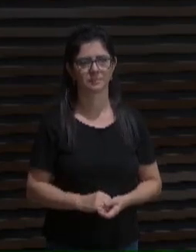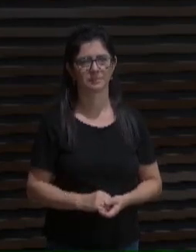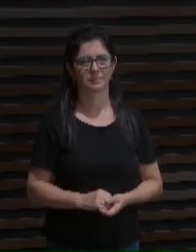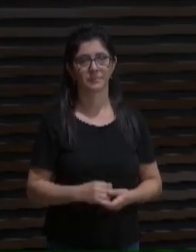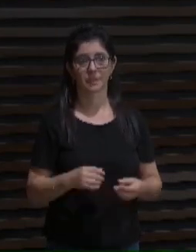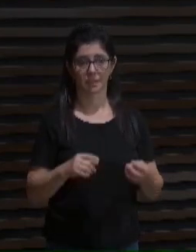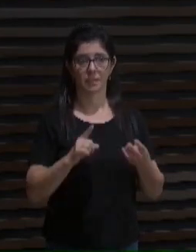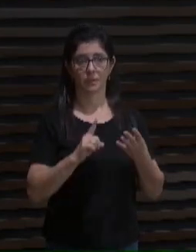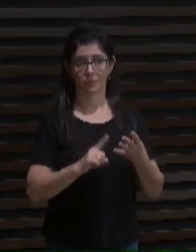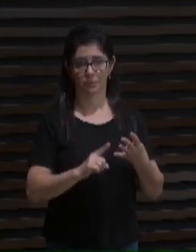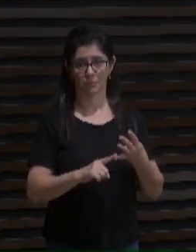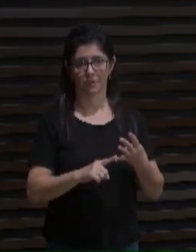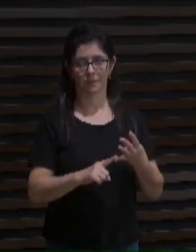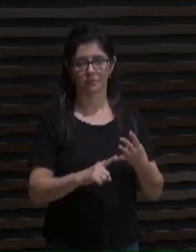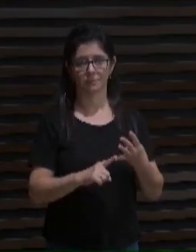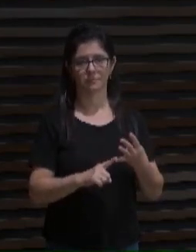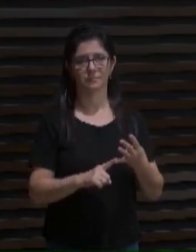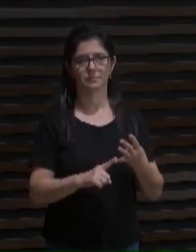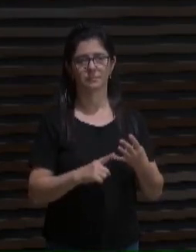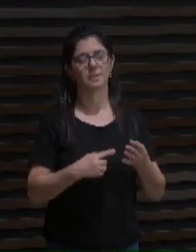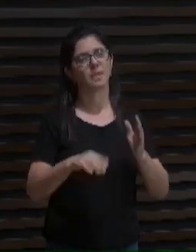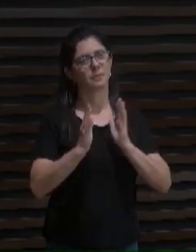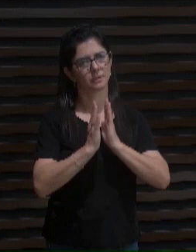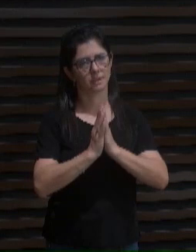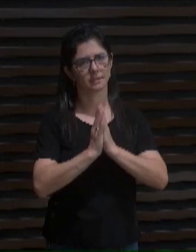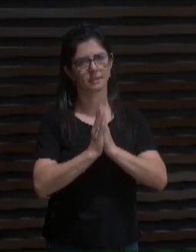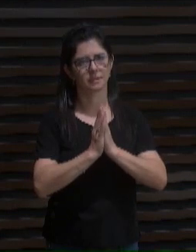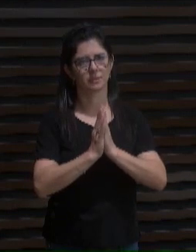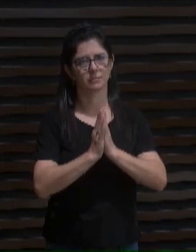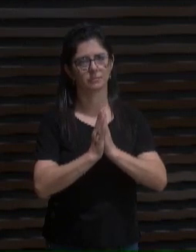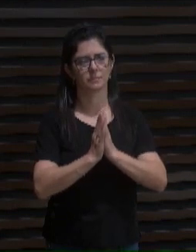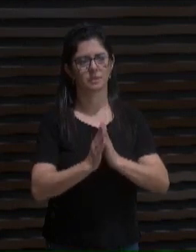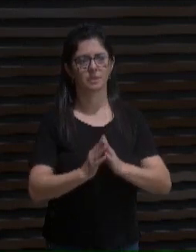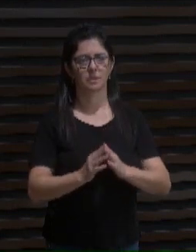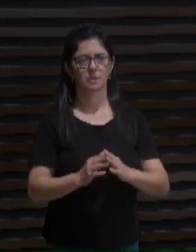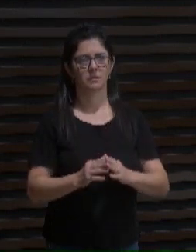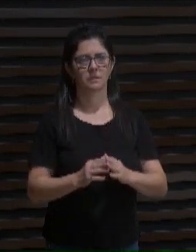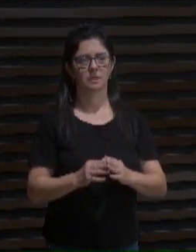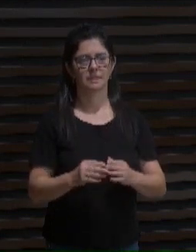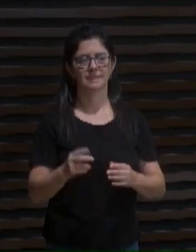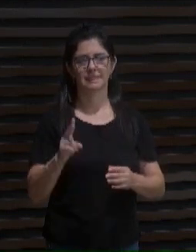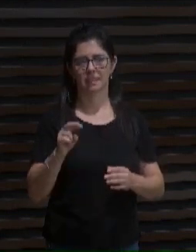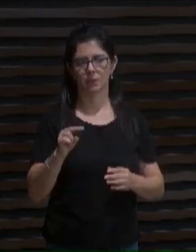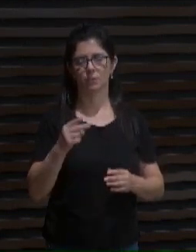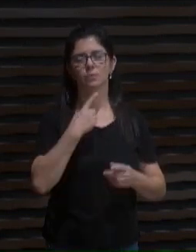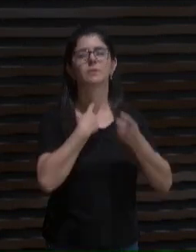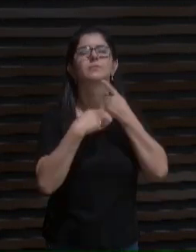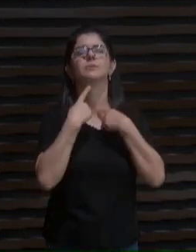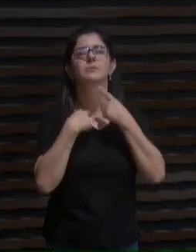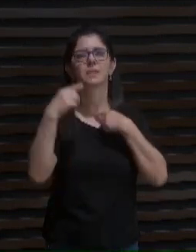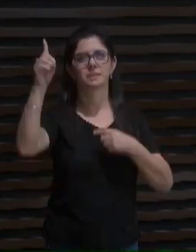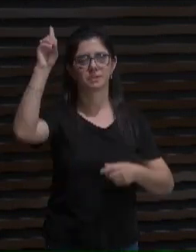Quarto, a oração deve ser segundo a vontade de Deus. Você tem orado